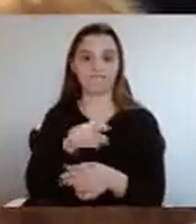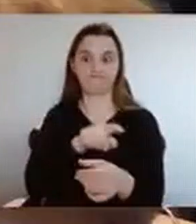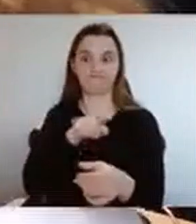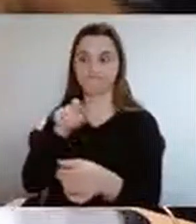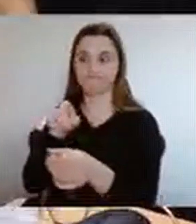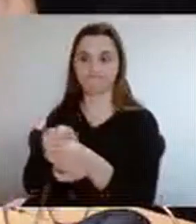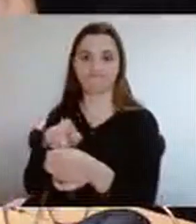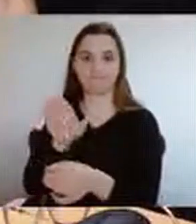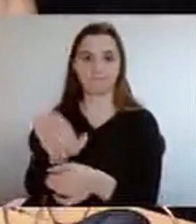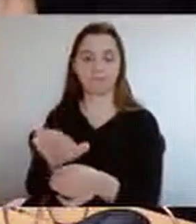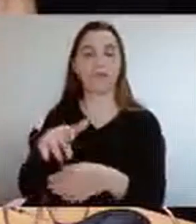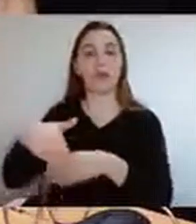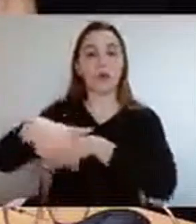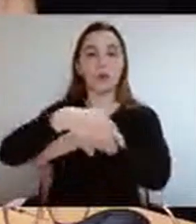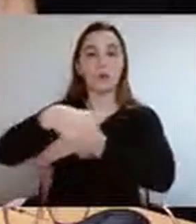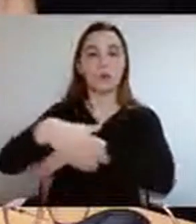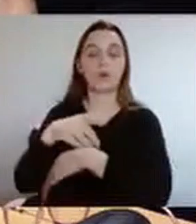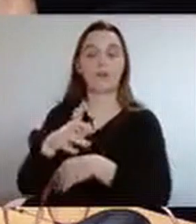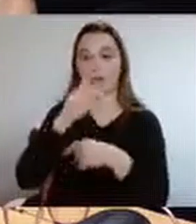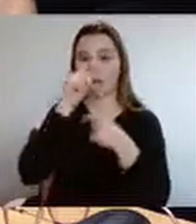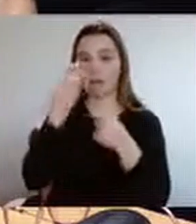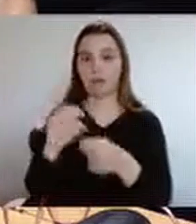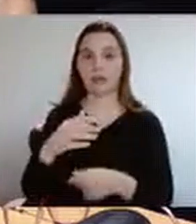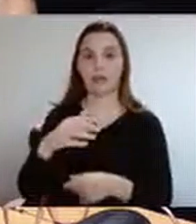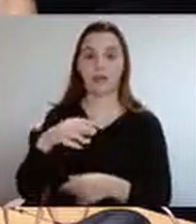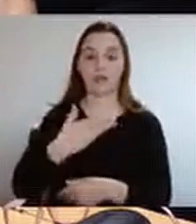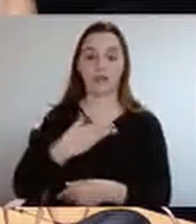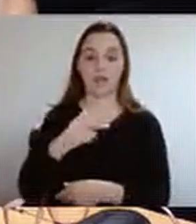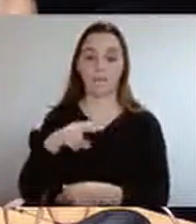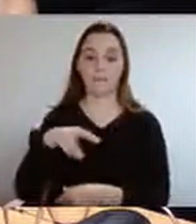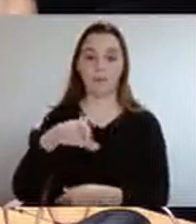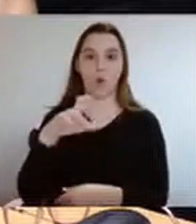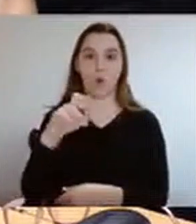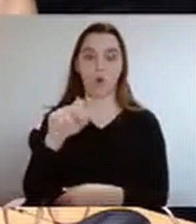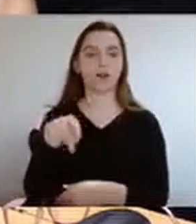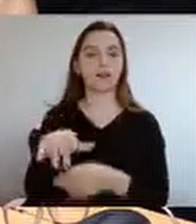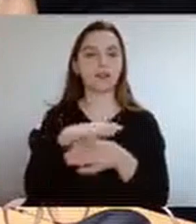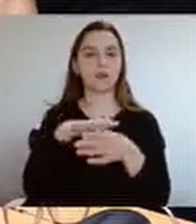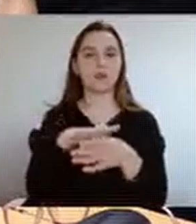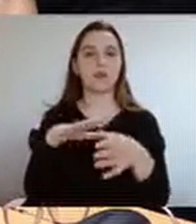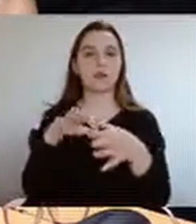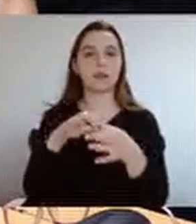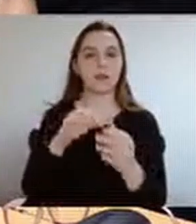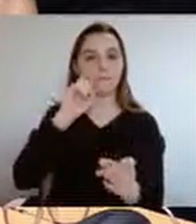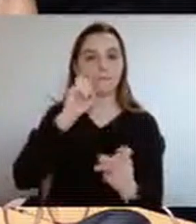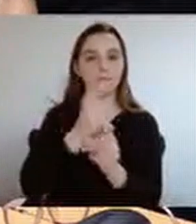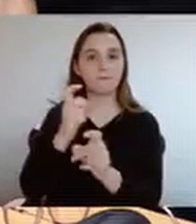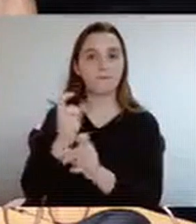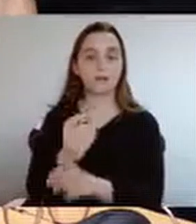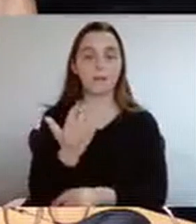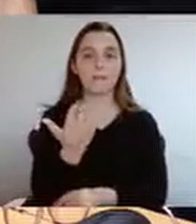da Moura em Barcarena, esta situação tem a ver com a falta de fiscalização de obras, porque